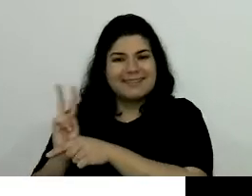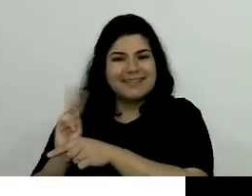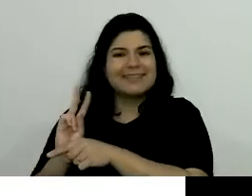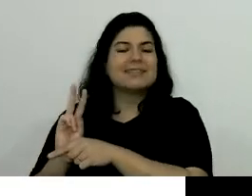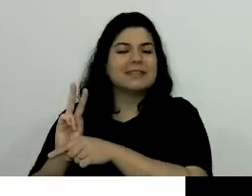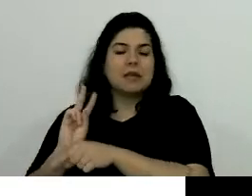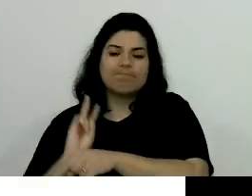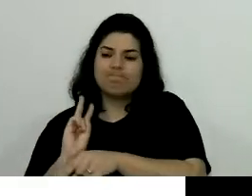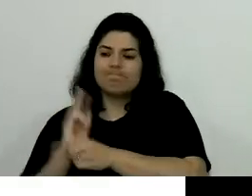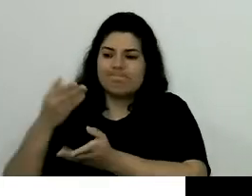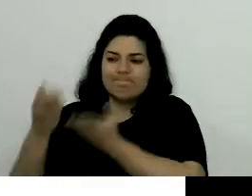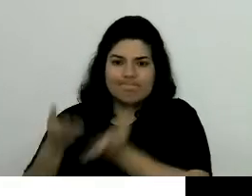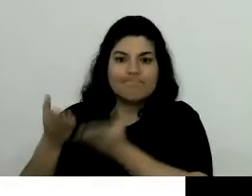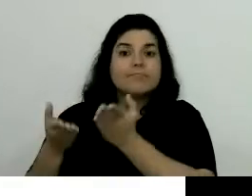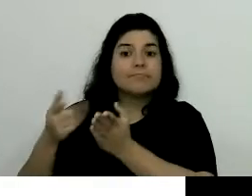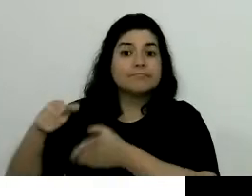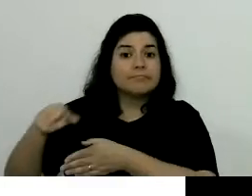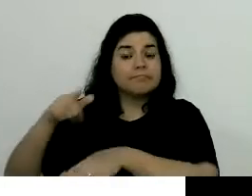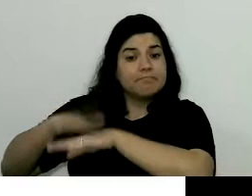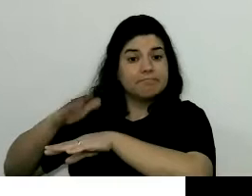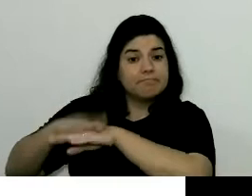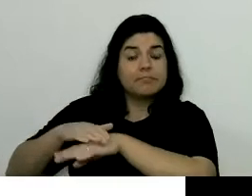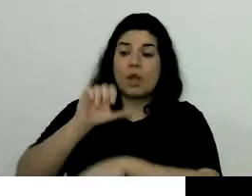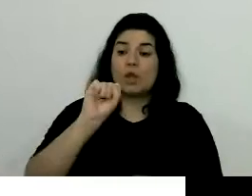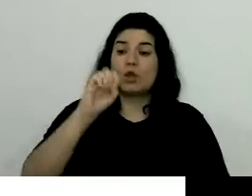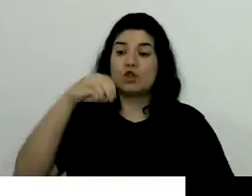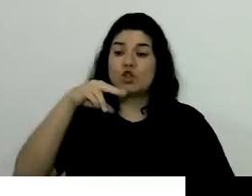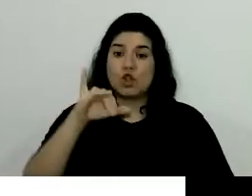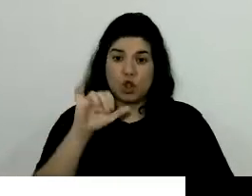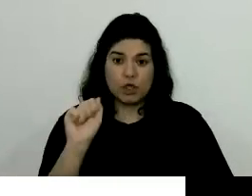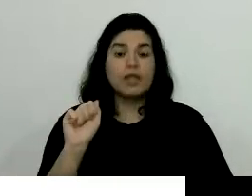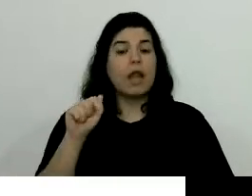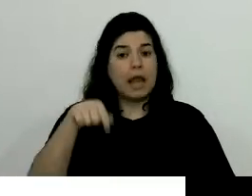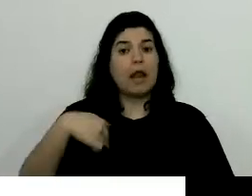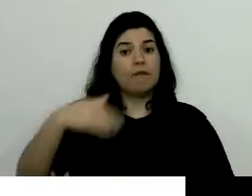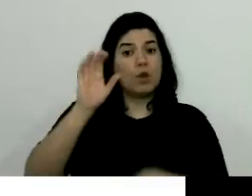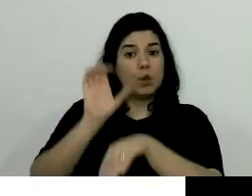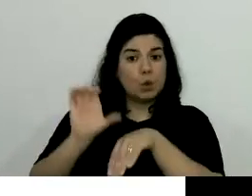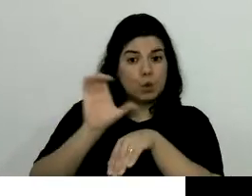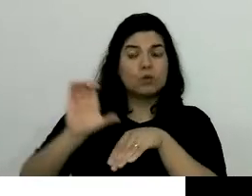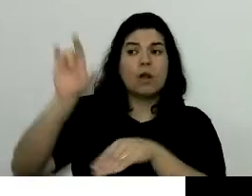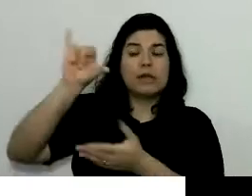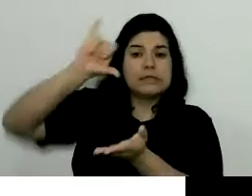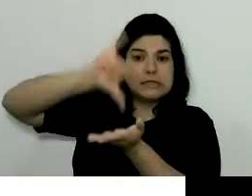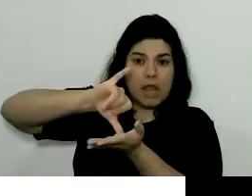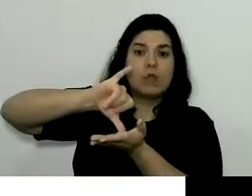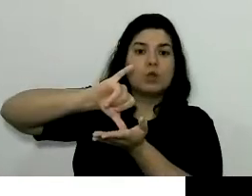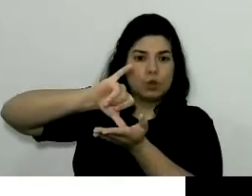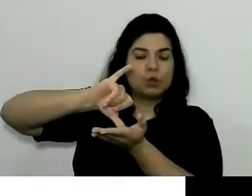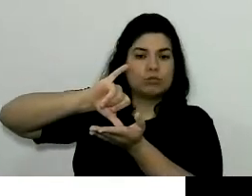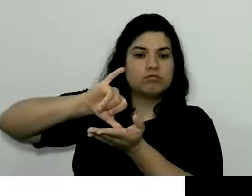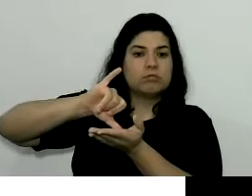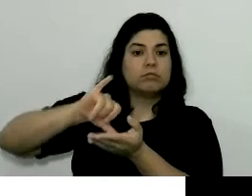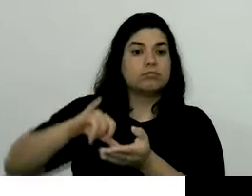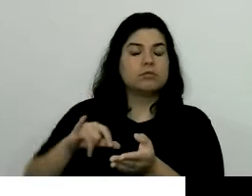no Serviço de Documentação Textual e Iconografia, Sônia Spigolon, ela foi fazer um curso no Centro de Conservação e Preservação